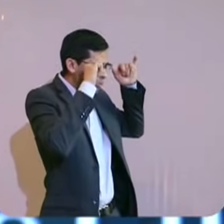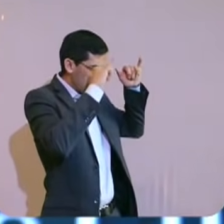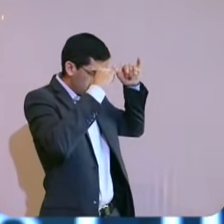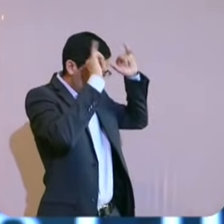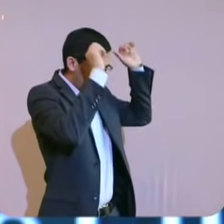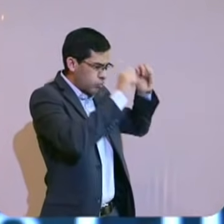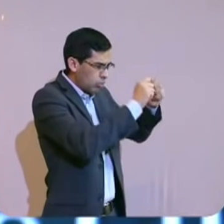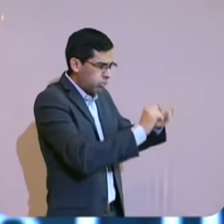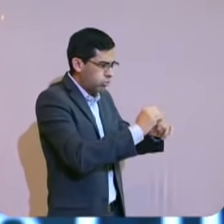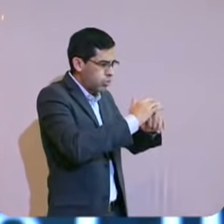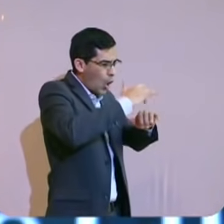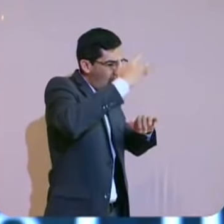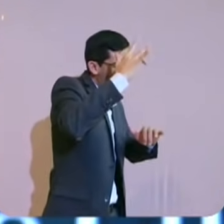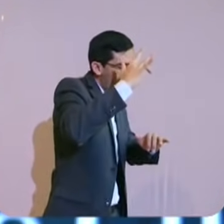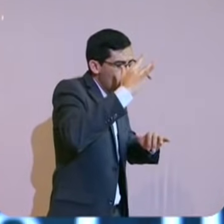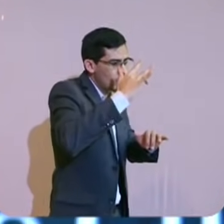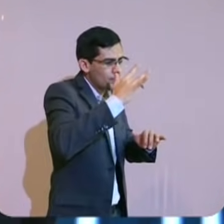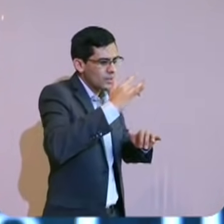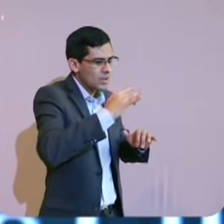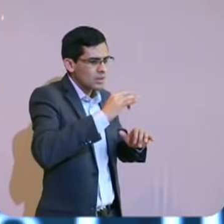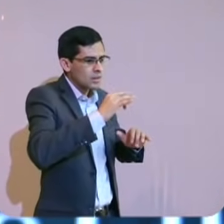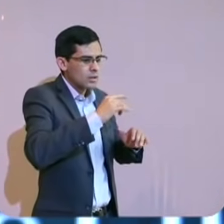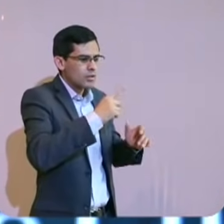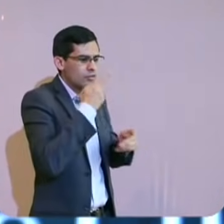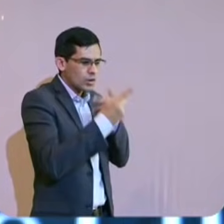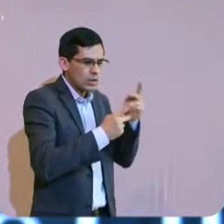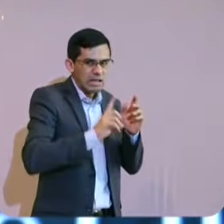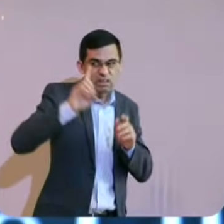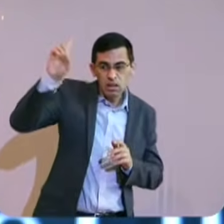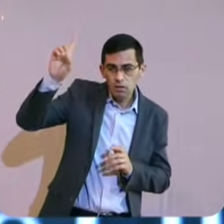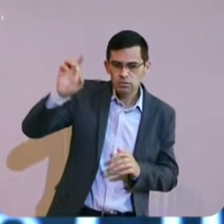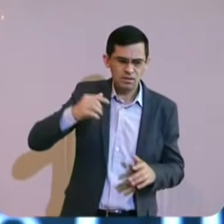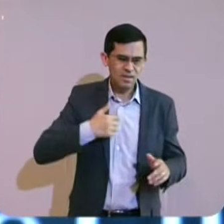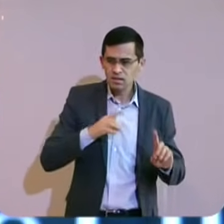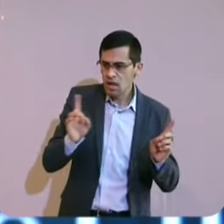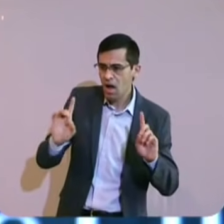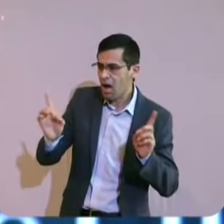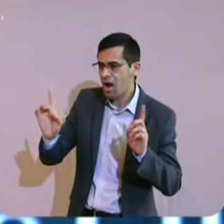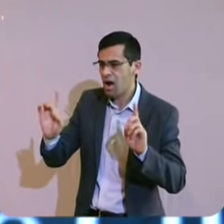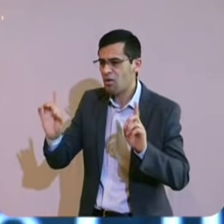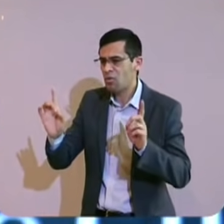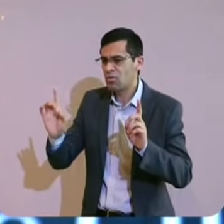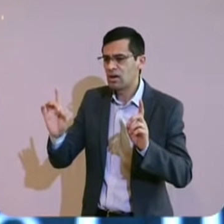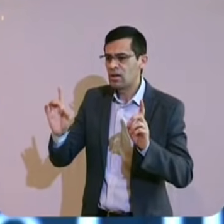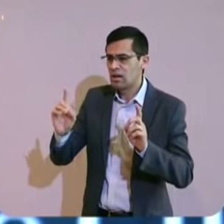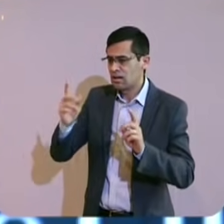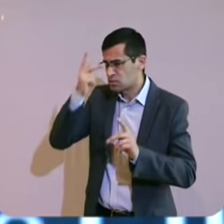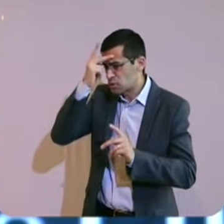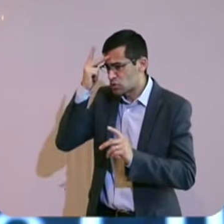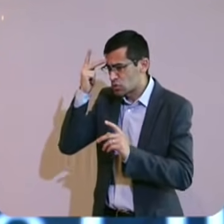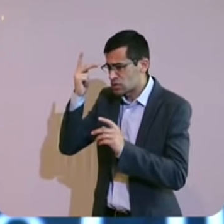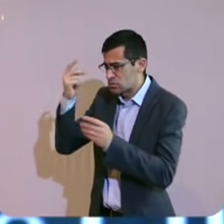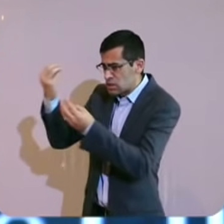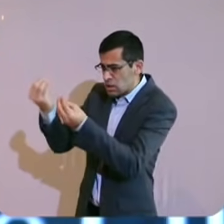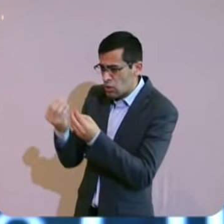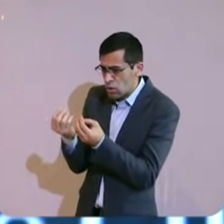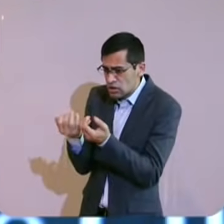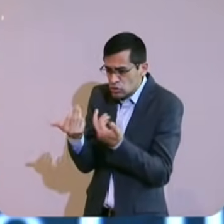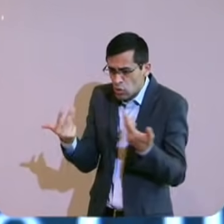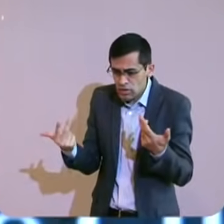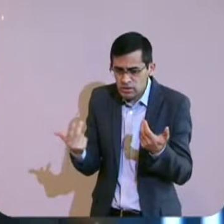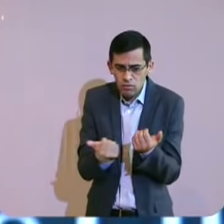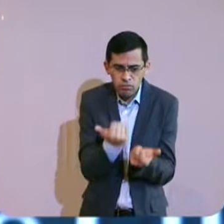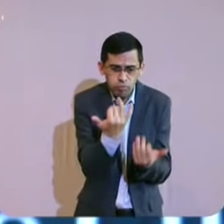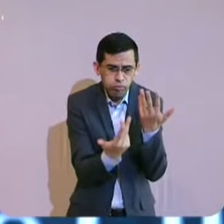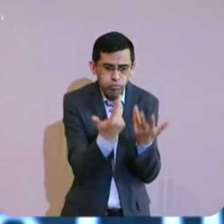ouro? E disse que ele é Jeová. Ele disse, não, não foi bem assim. O pessoal me deu as joias, eu joguei no